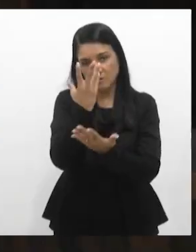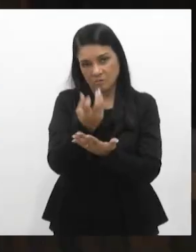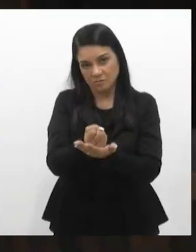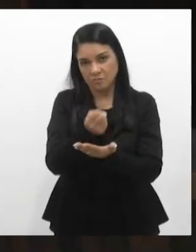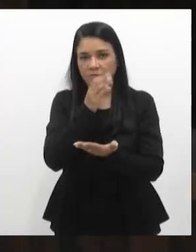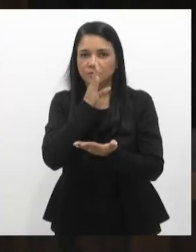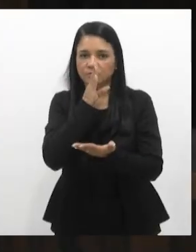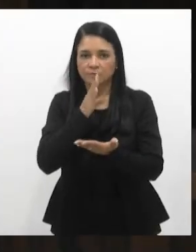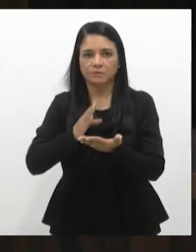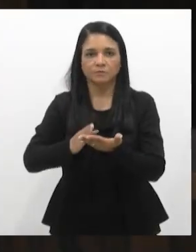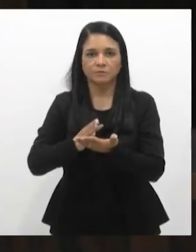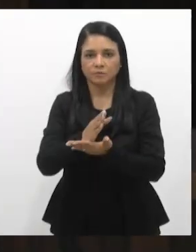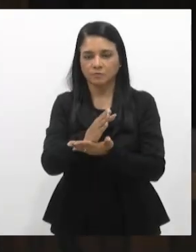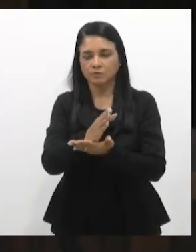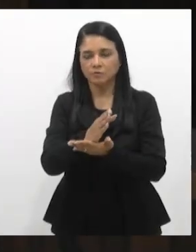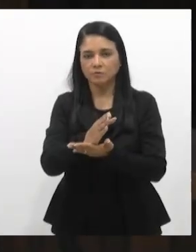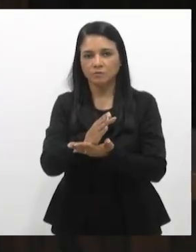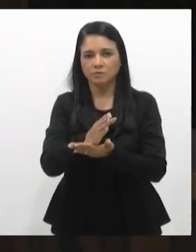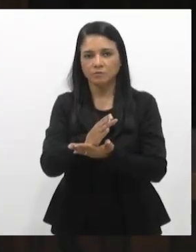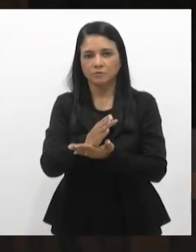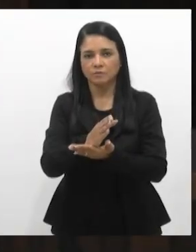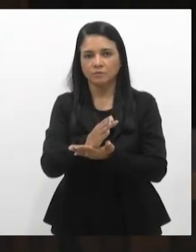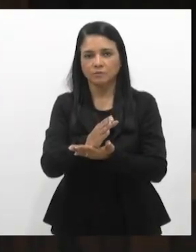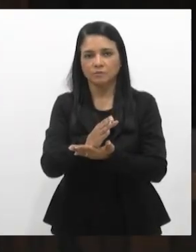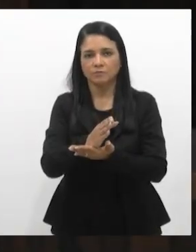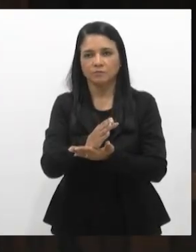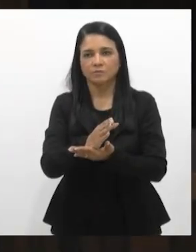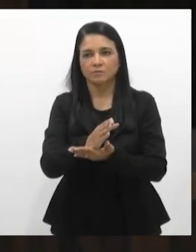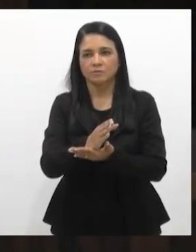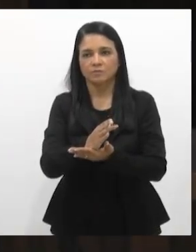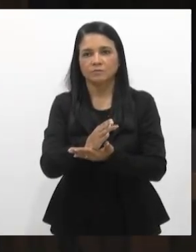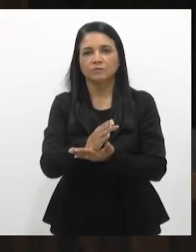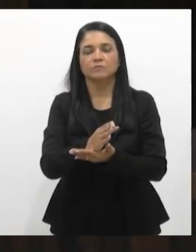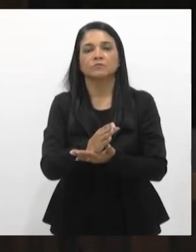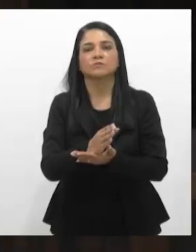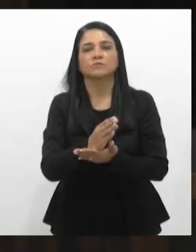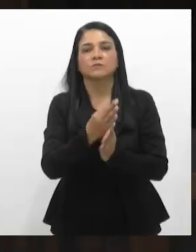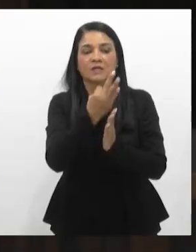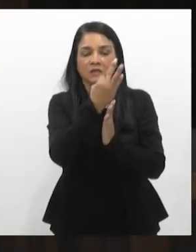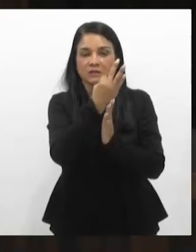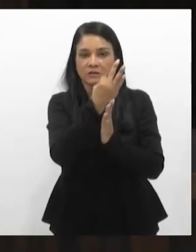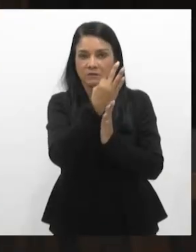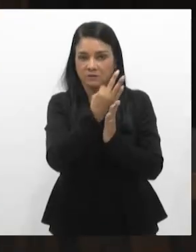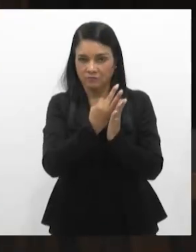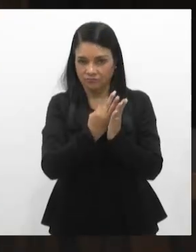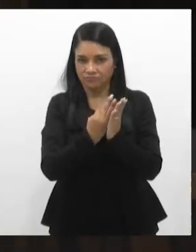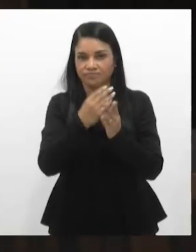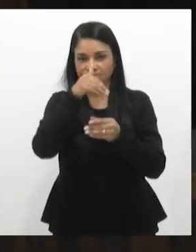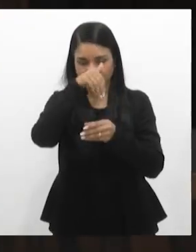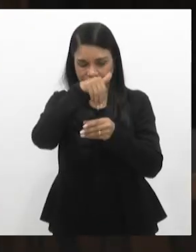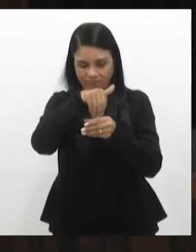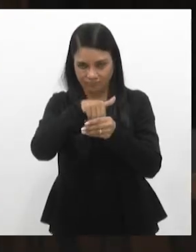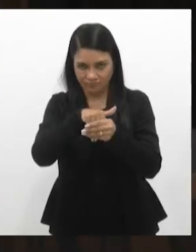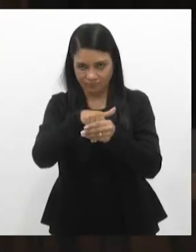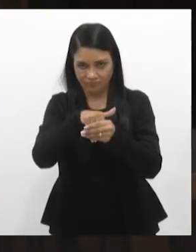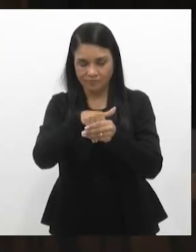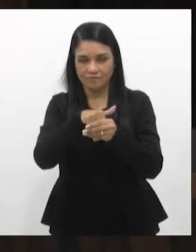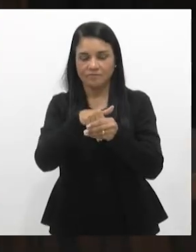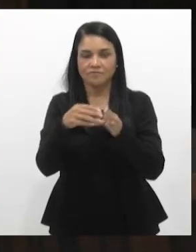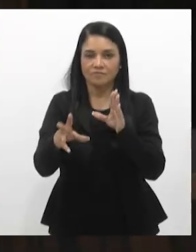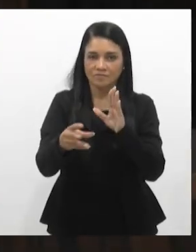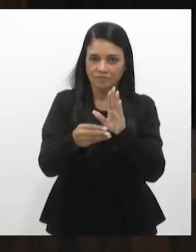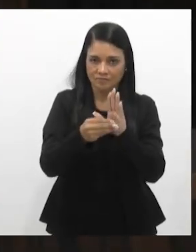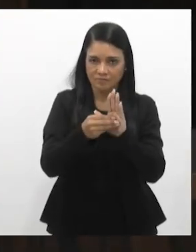Senhores que aprovam, permaneçam como estão. Aprovado. Em votação, redação final assim